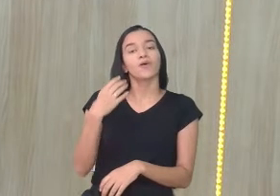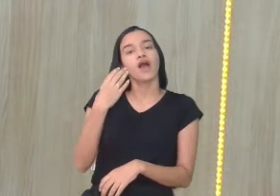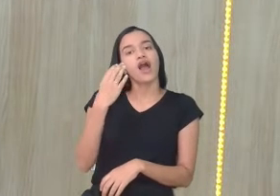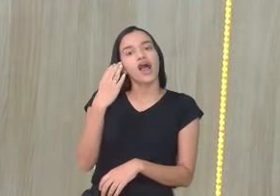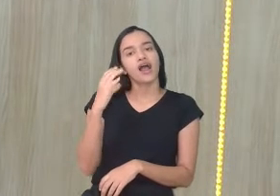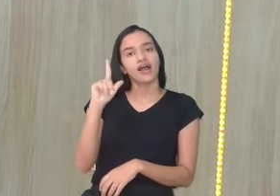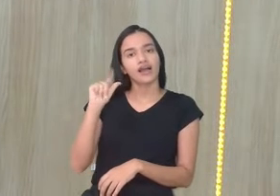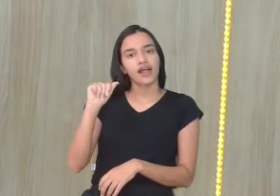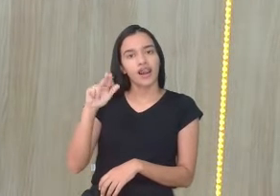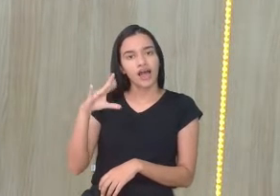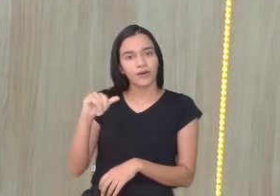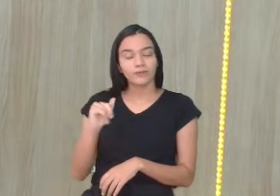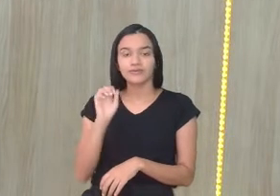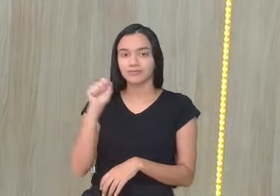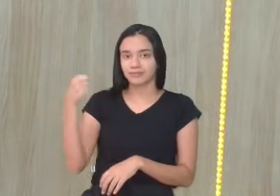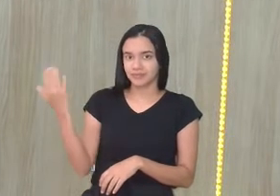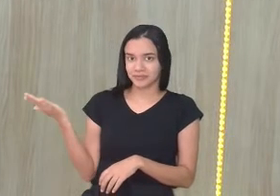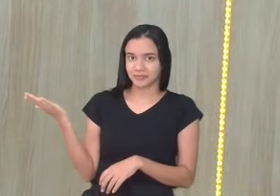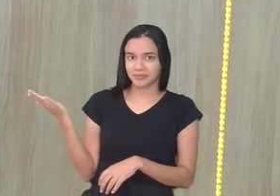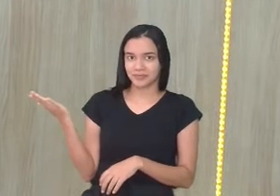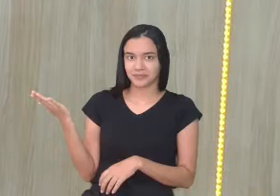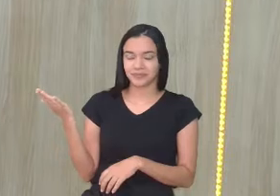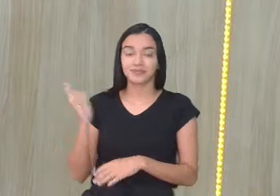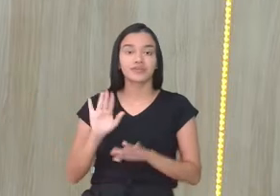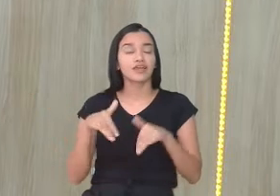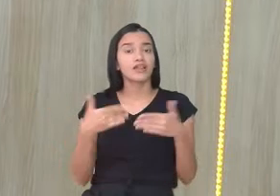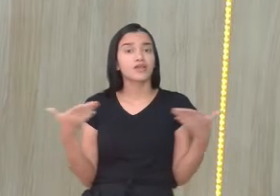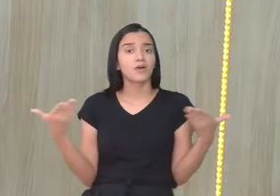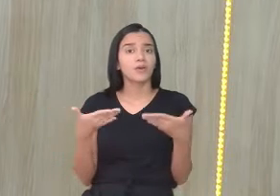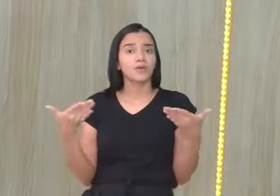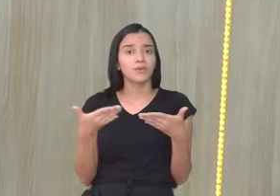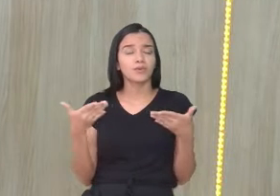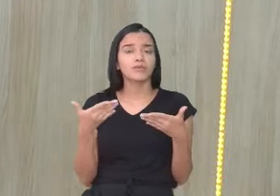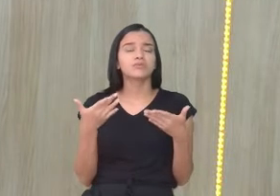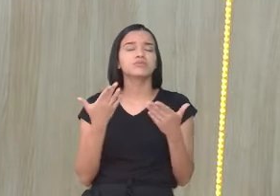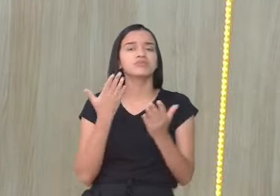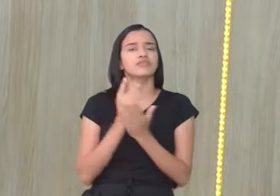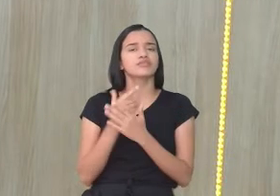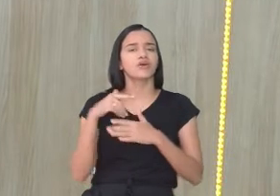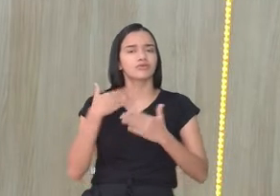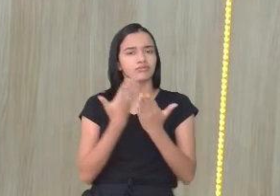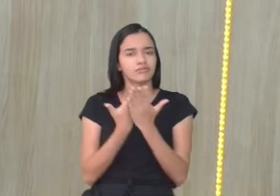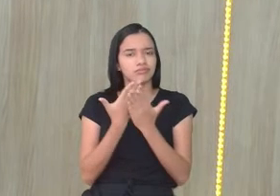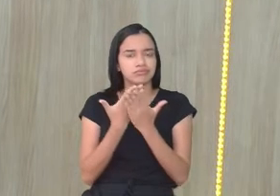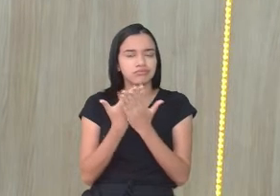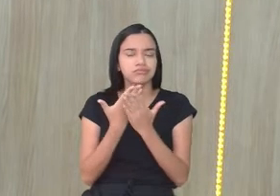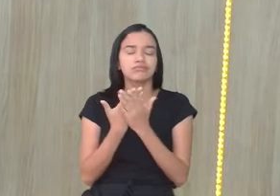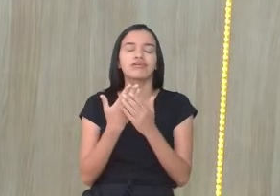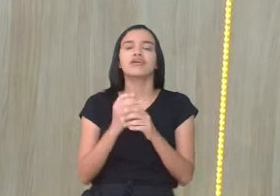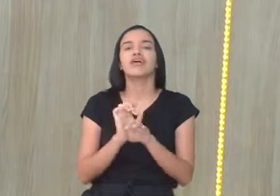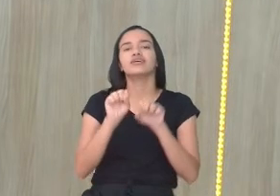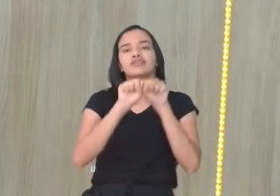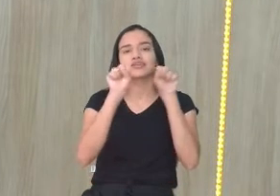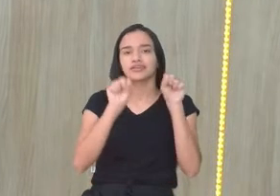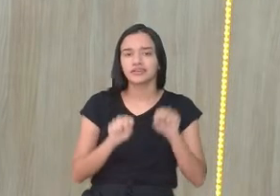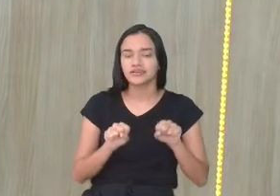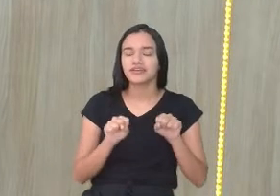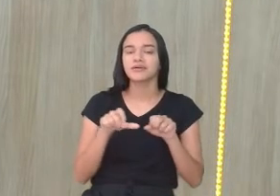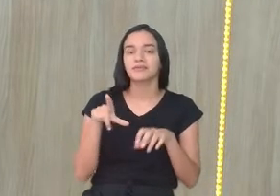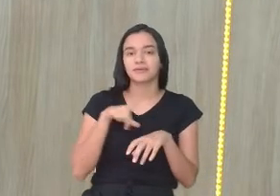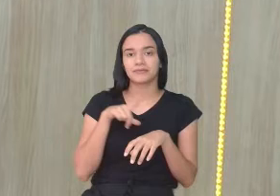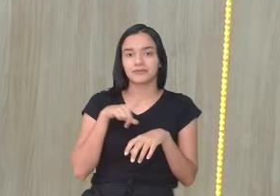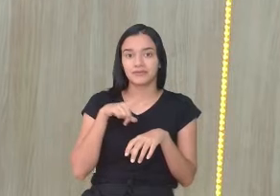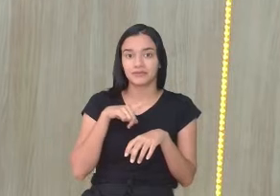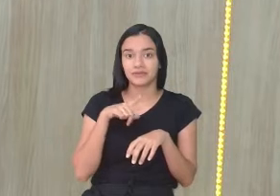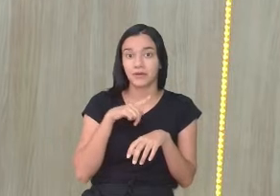Andrade Albuquerque. Este é o meu sinal. Então, hoje nós já trabalhamos o sistema reprodutor como um todo, vimos o sistema